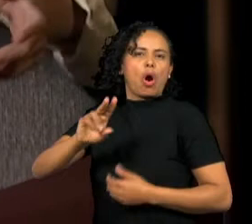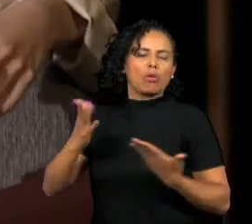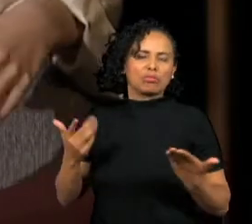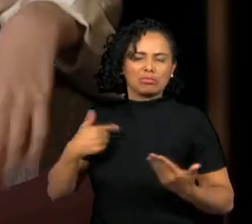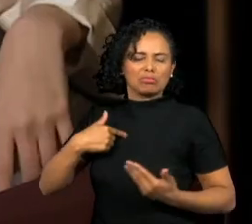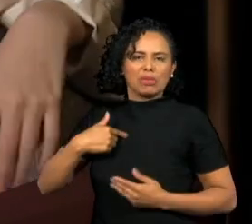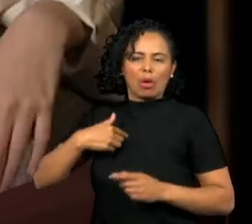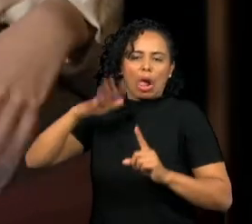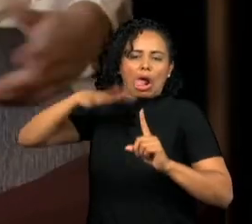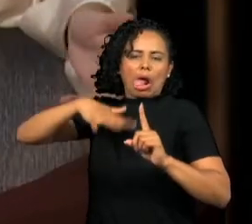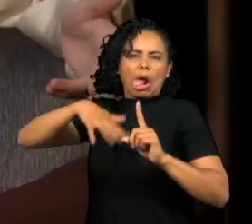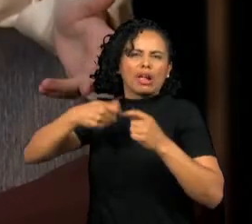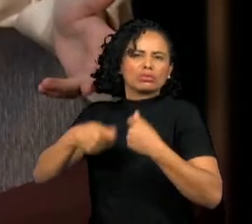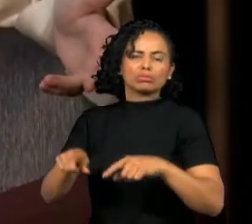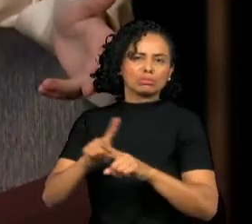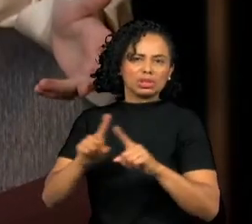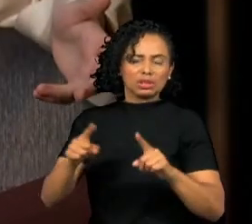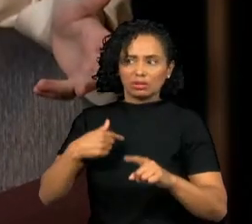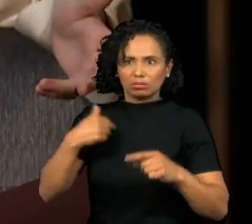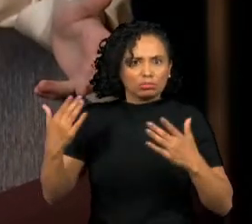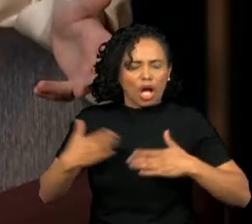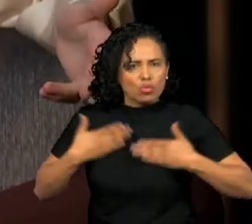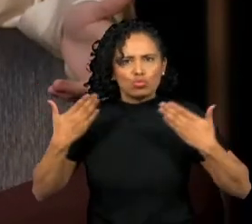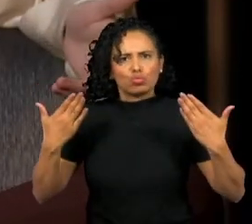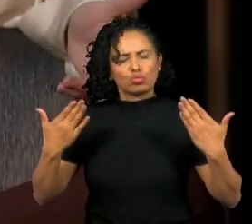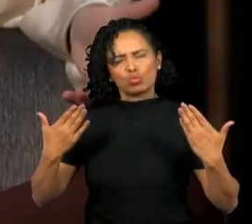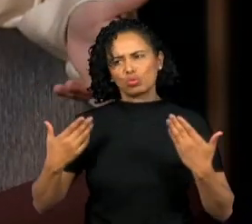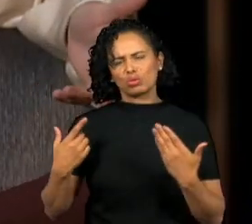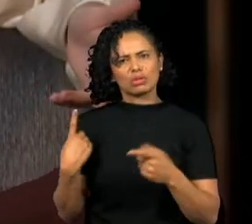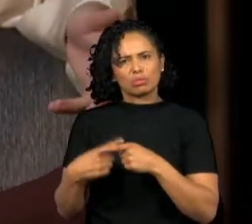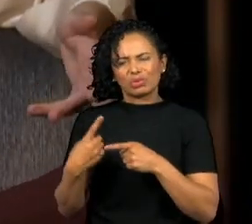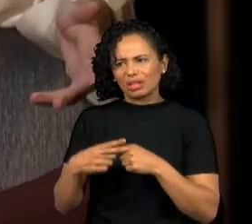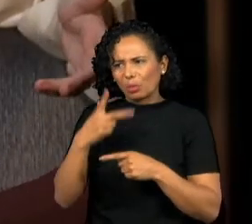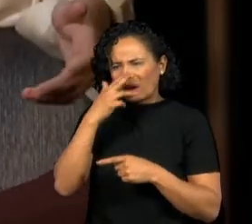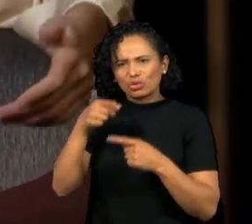brother tá ligado e é isso me assusta um pouco porque a galera fala que não dá né